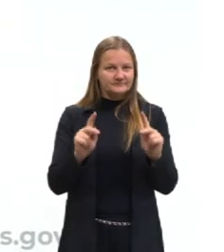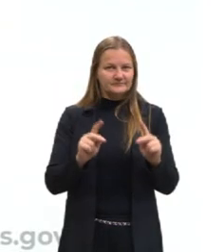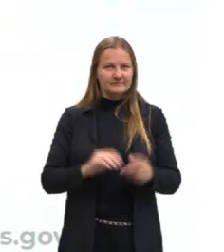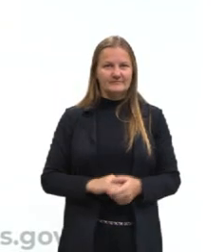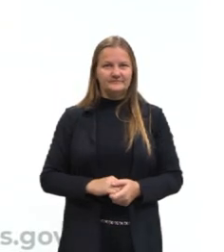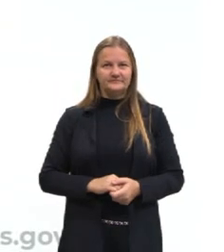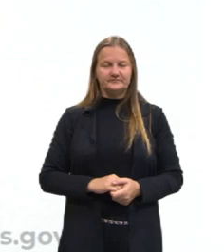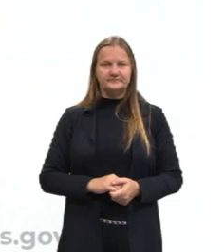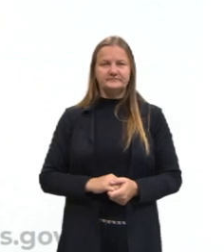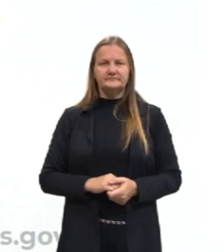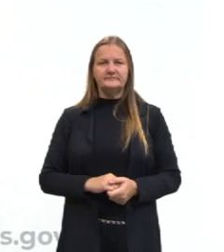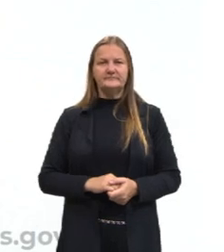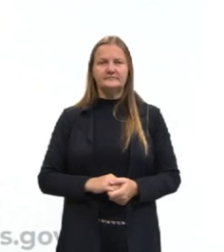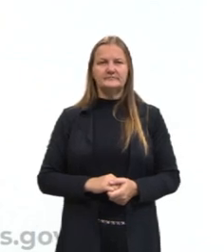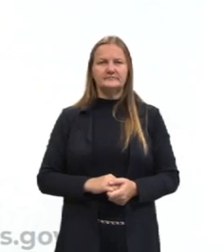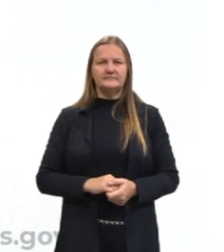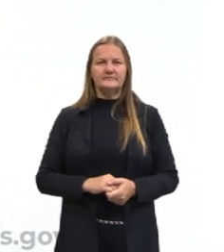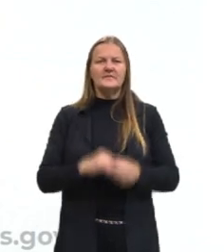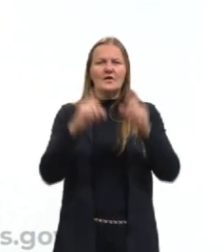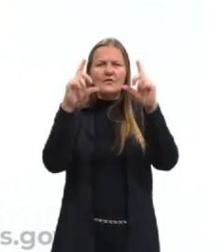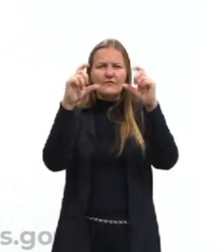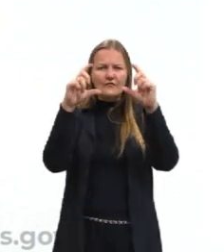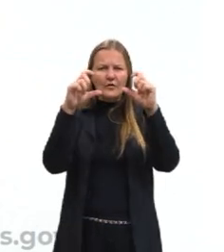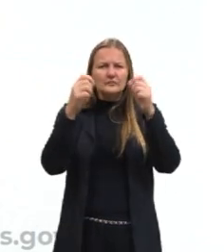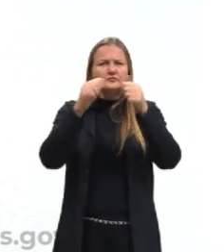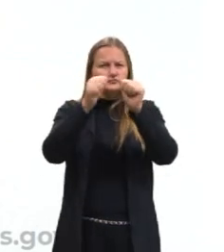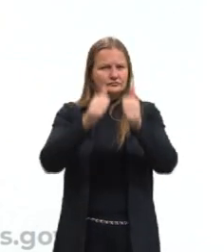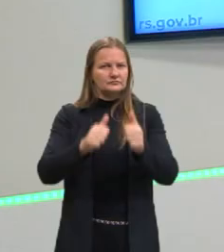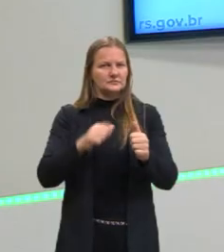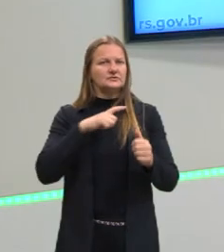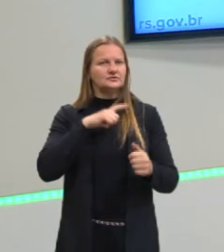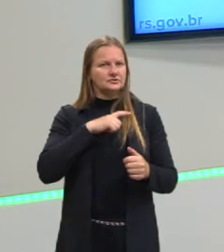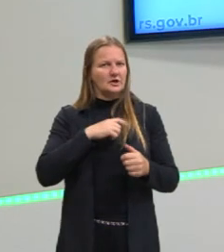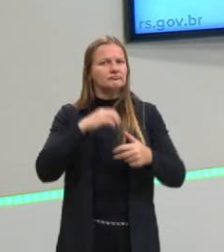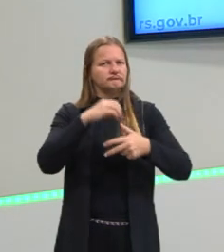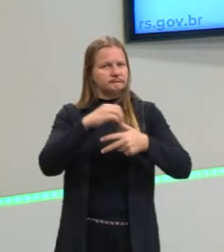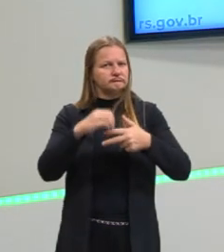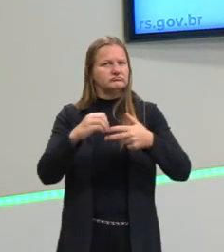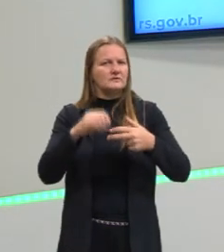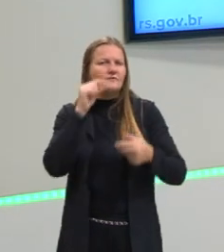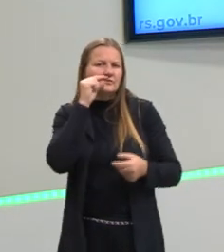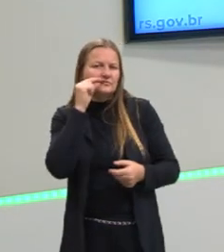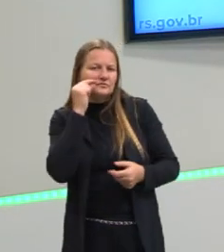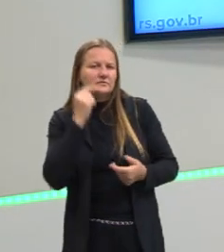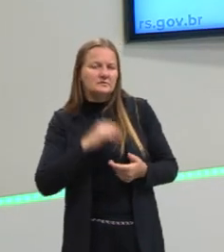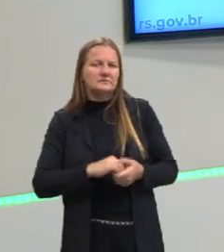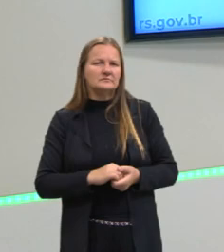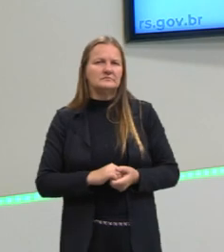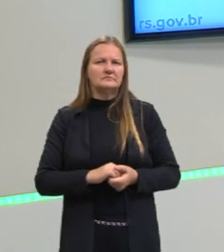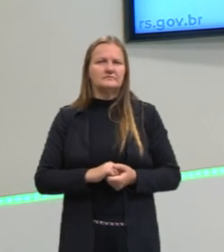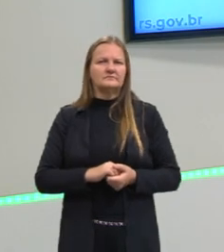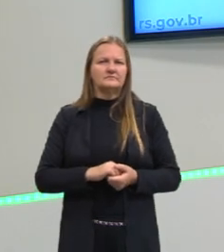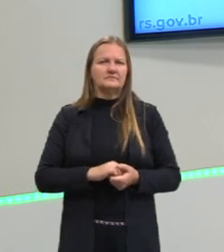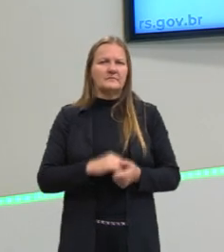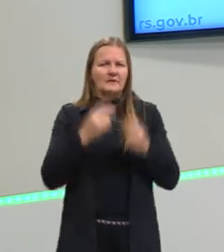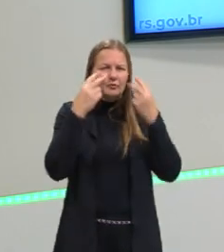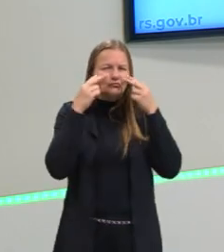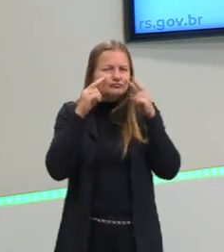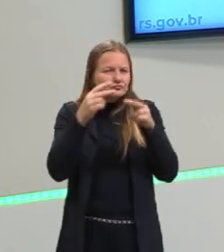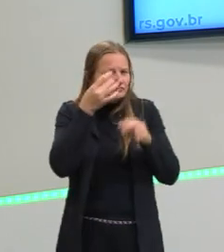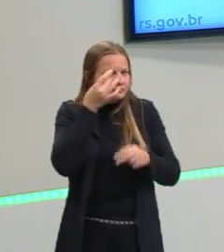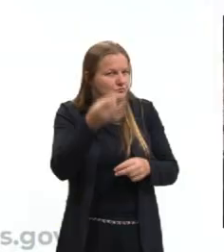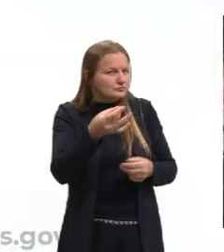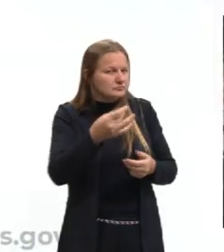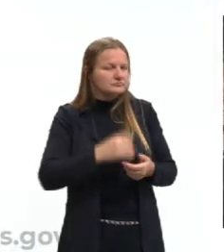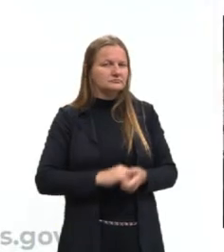essa questão Inclusive essa essa figura já fez parte de várias questões de vestibulares então Fique atento nela